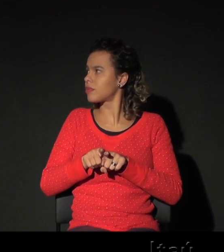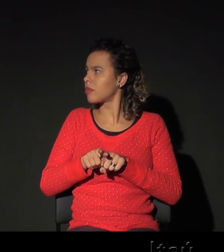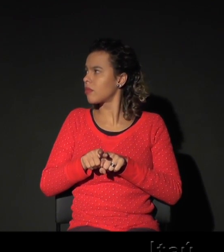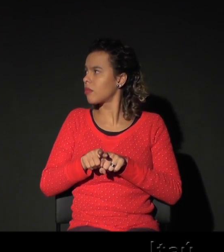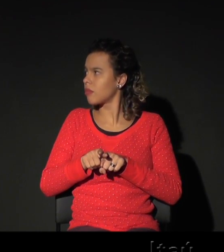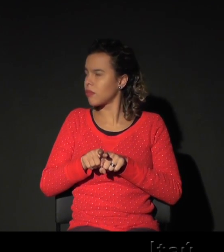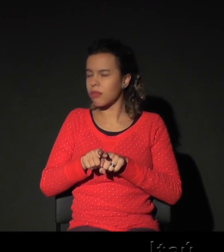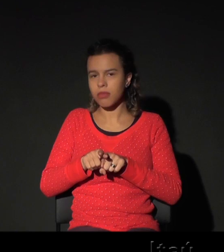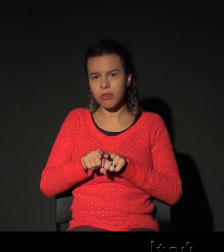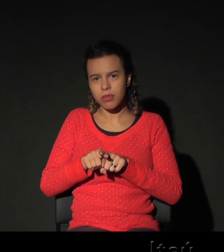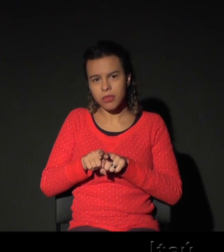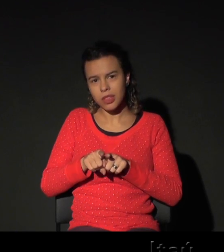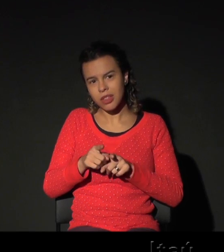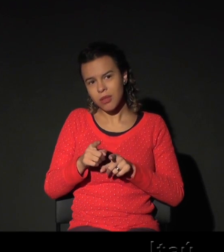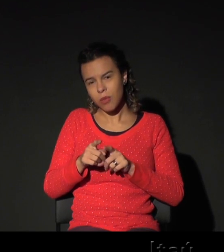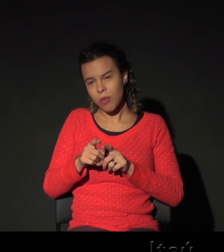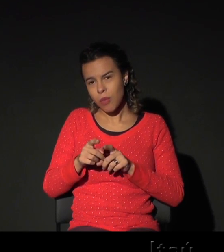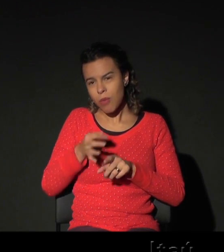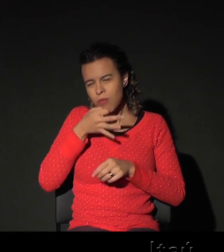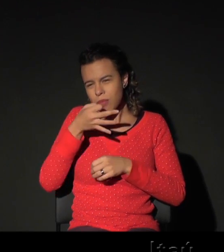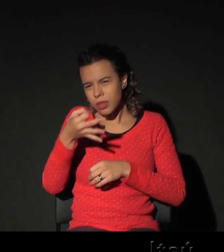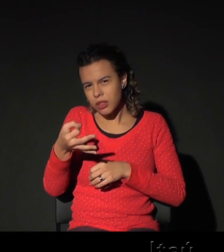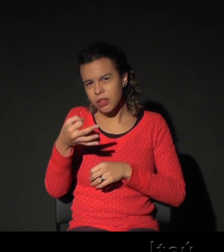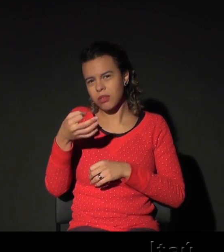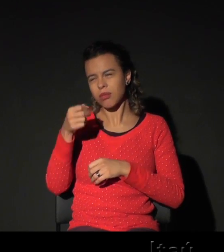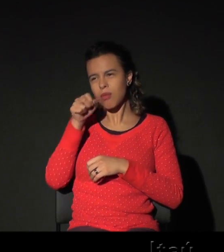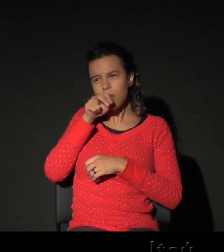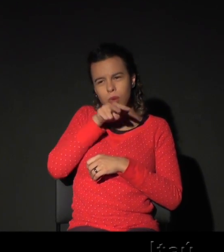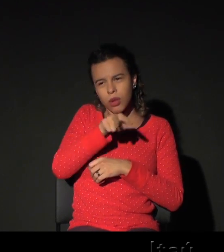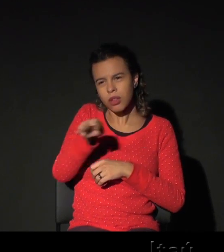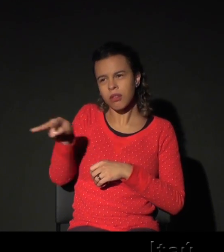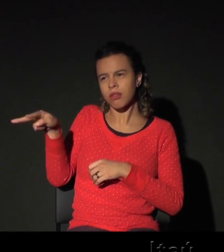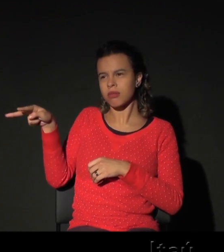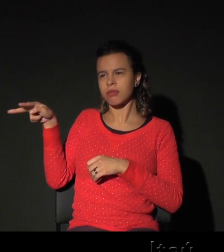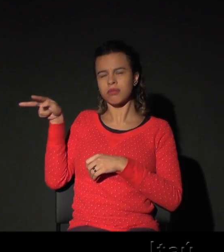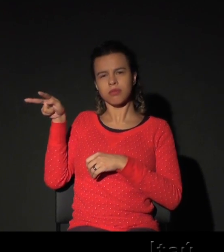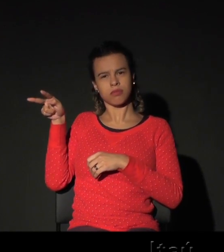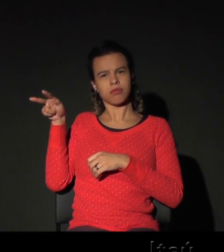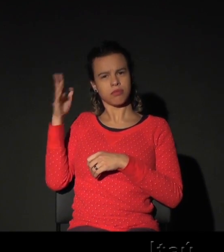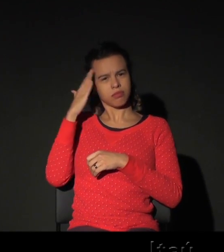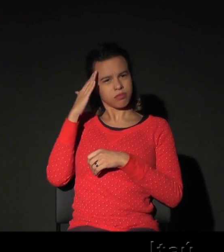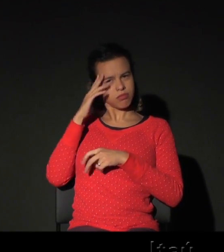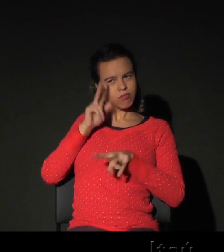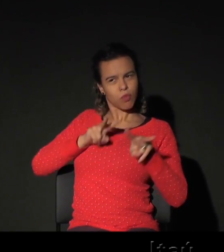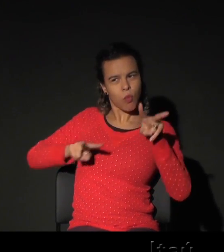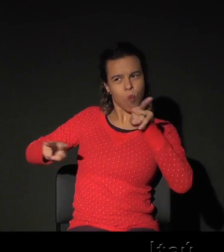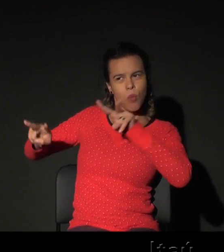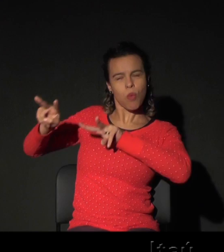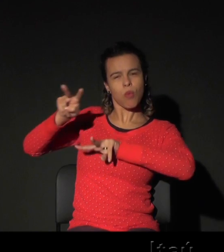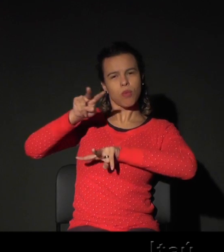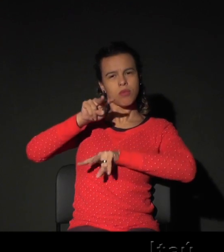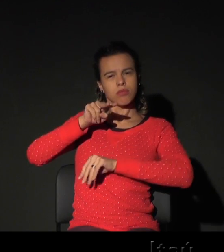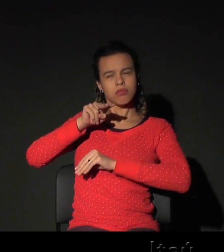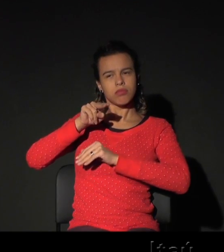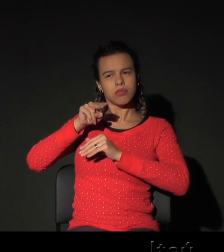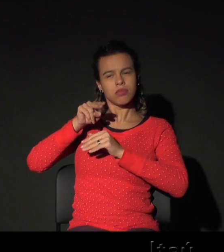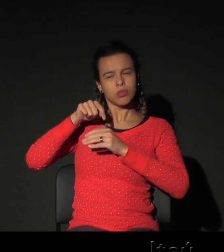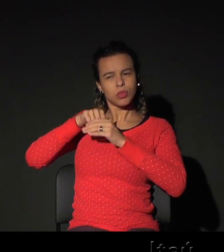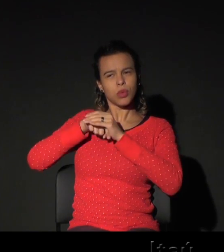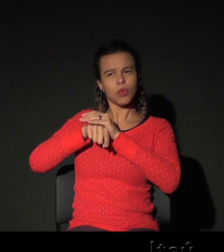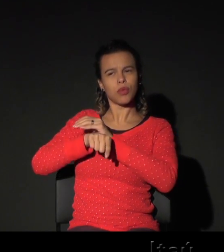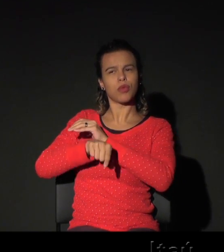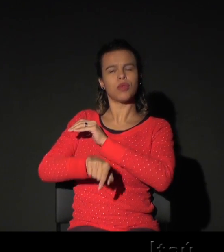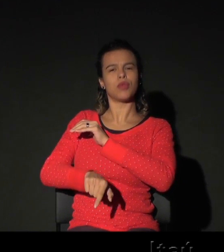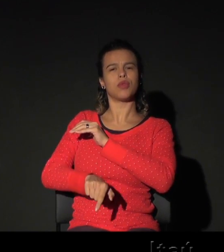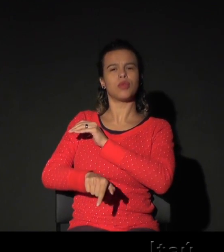com um um olhar uma mirada sabe uma Mir ada uma mirada mais